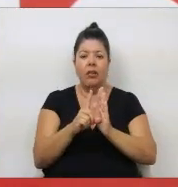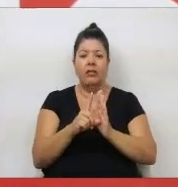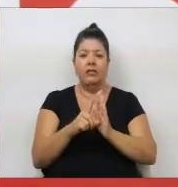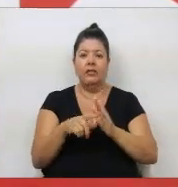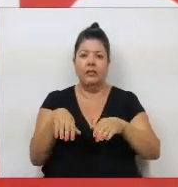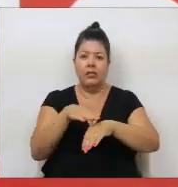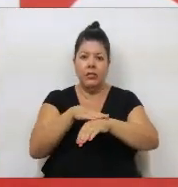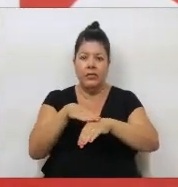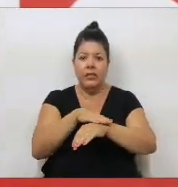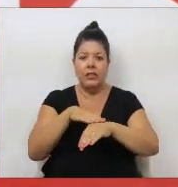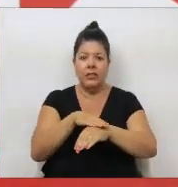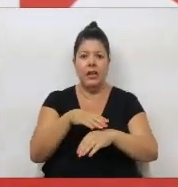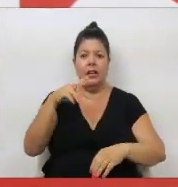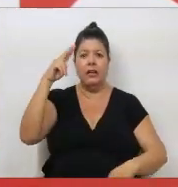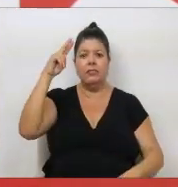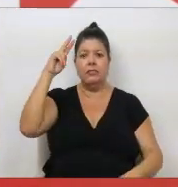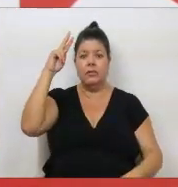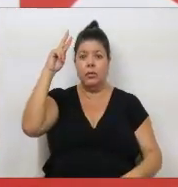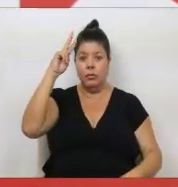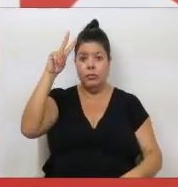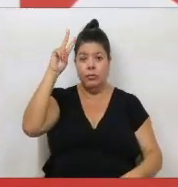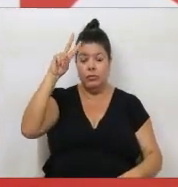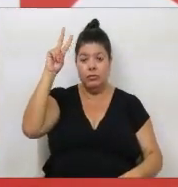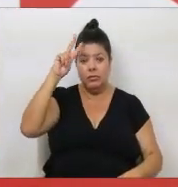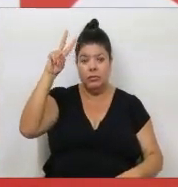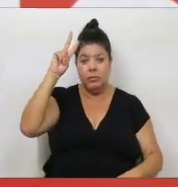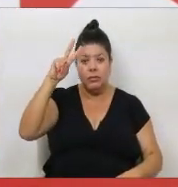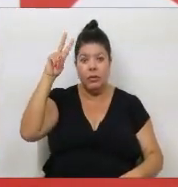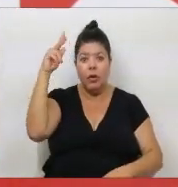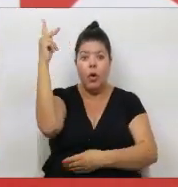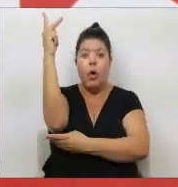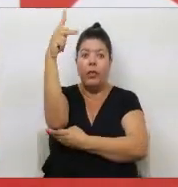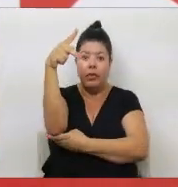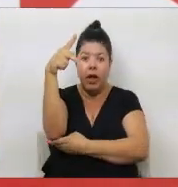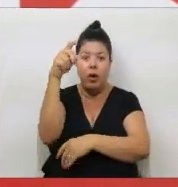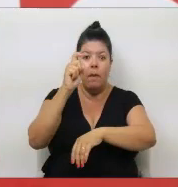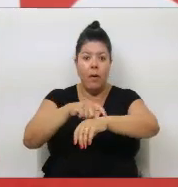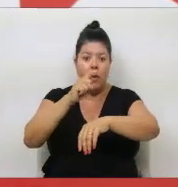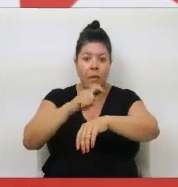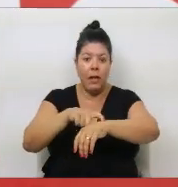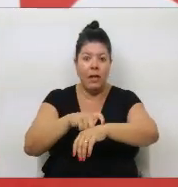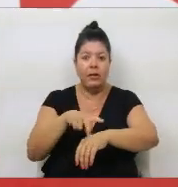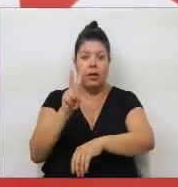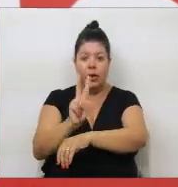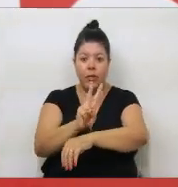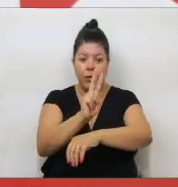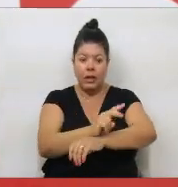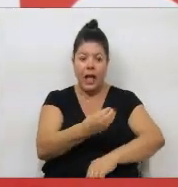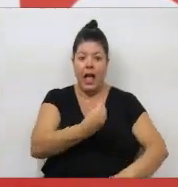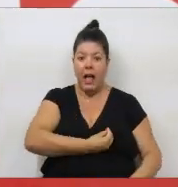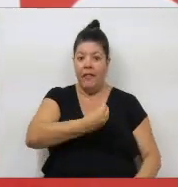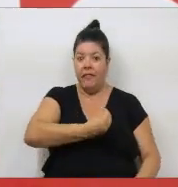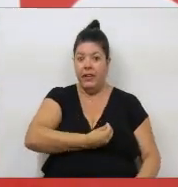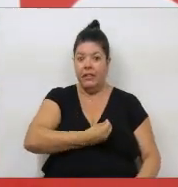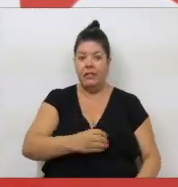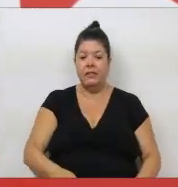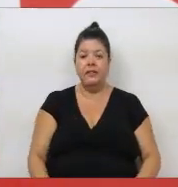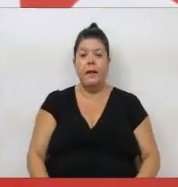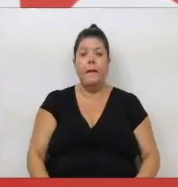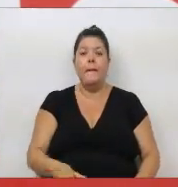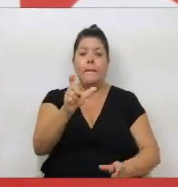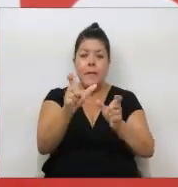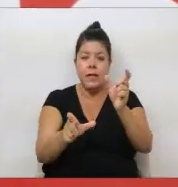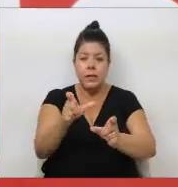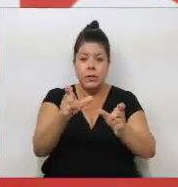com a rede hoteleira, no sentido de que, bom, é momento de preservar a vida. As pessoas